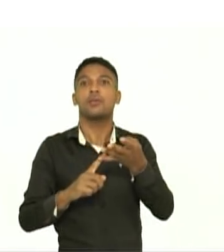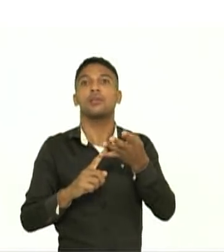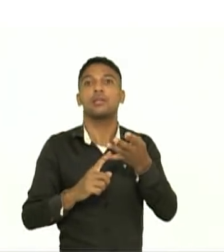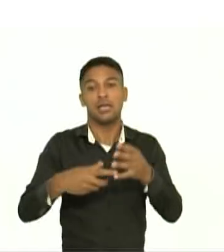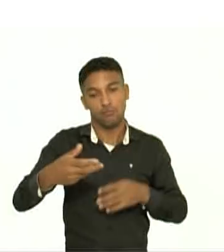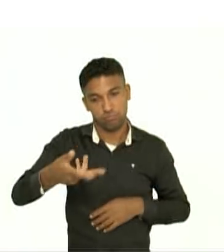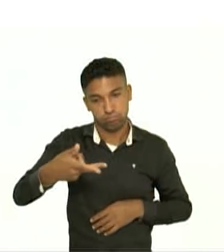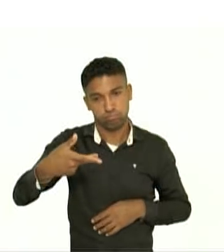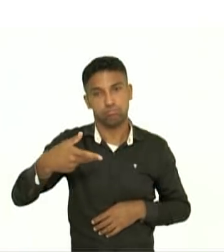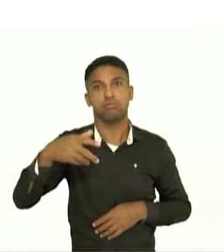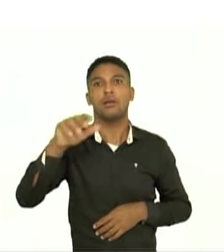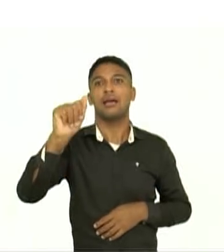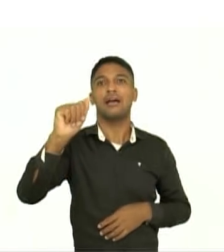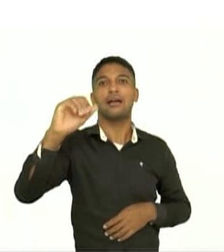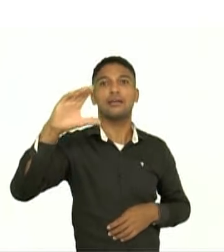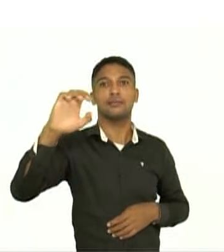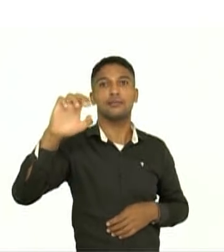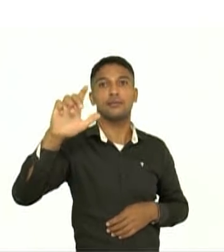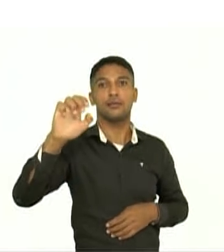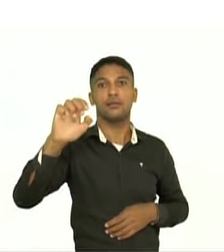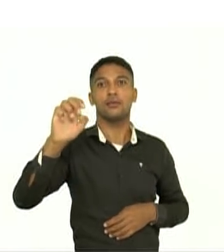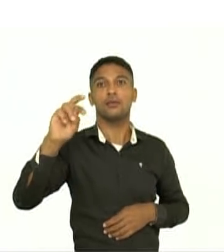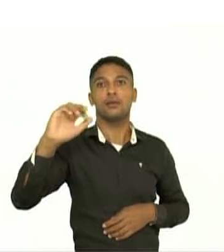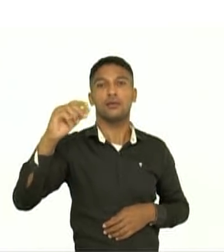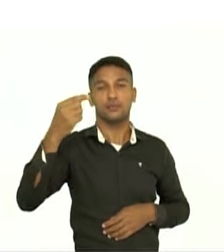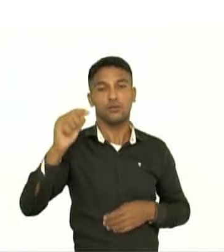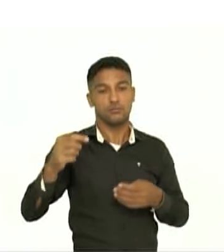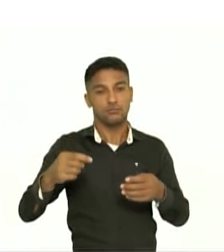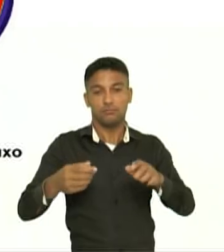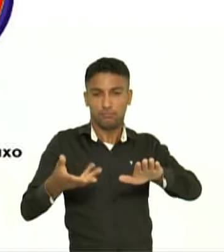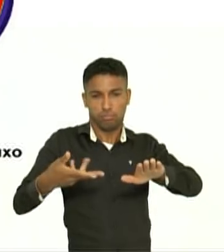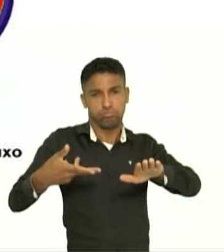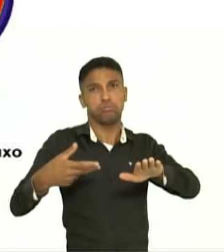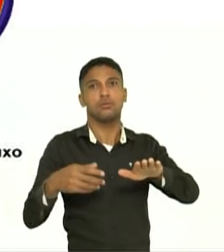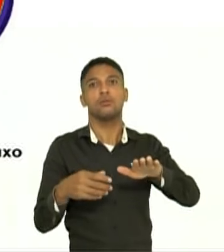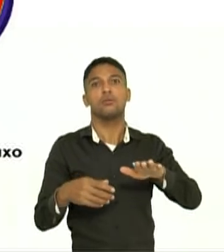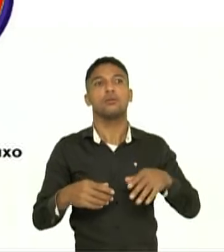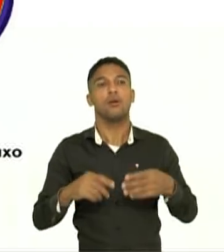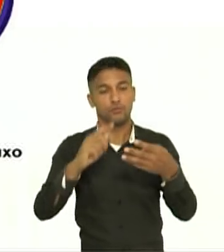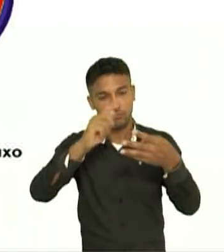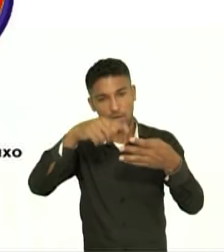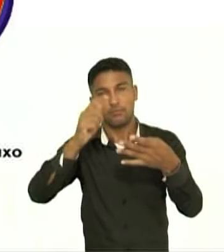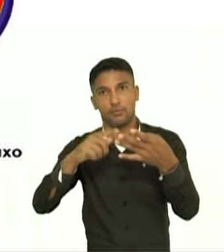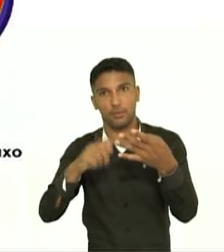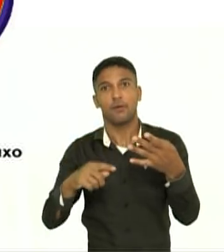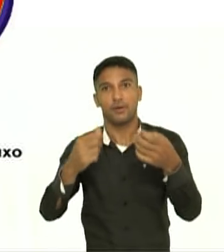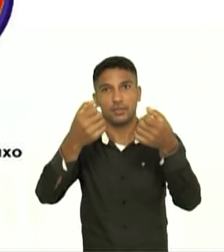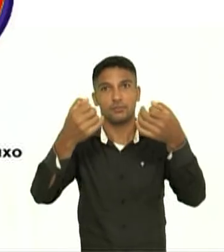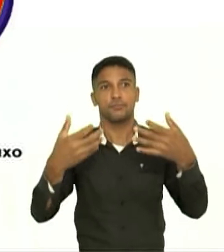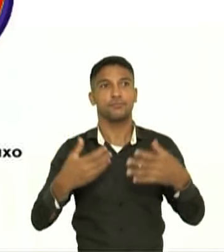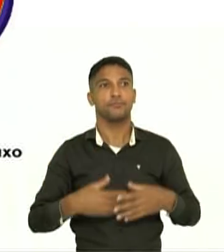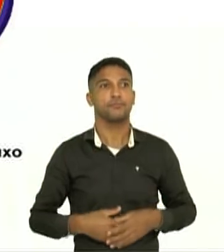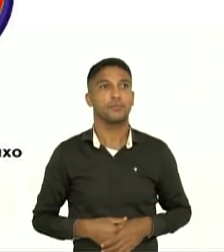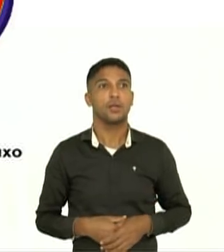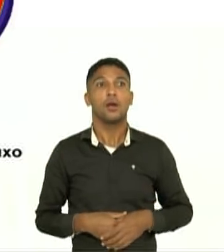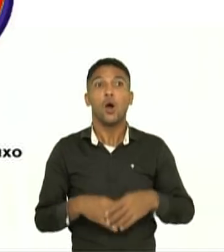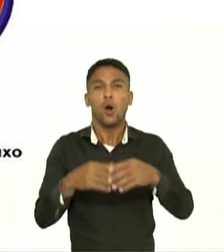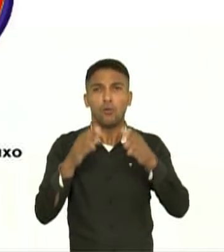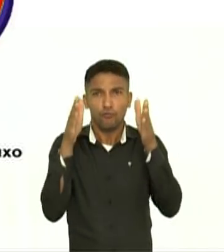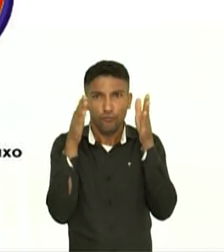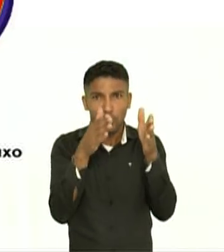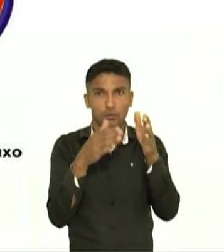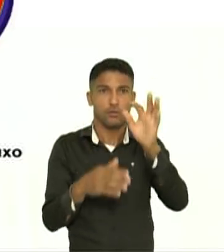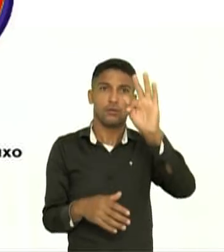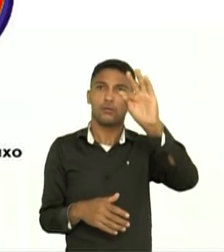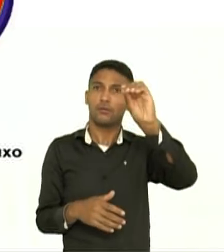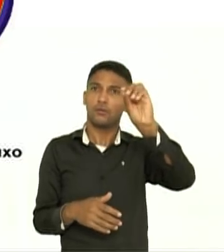em momentos posteriores sobre cada uma delas aí. Bem, com relação à grandeza vetorial força, você tem aqui